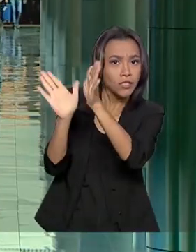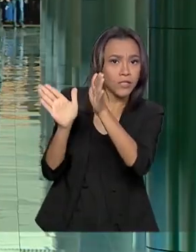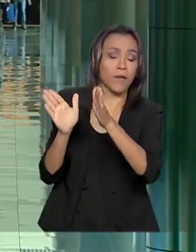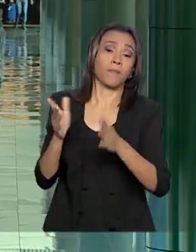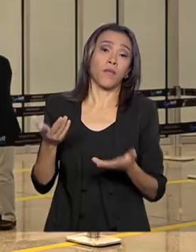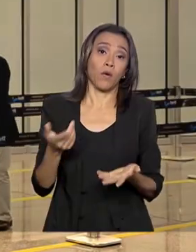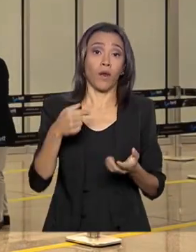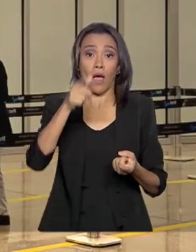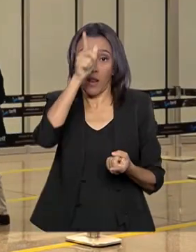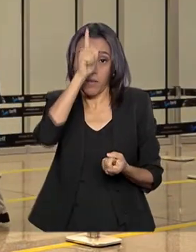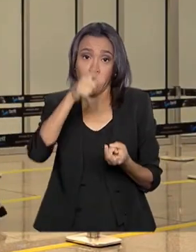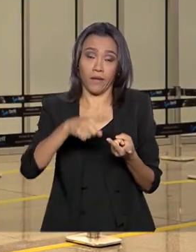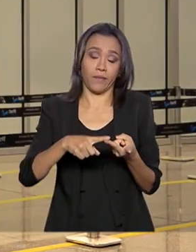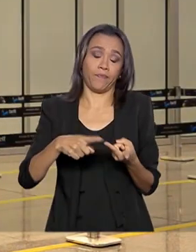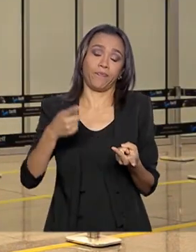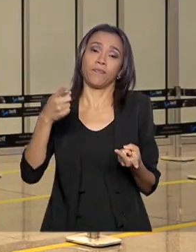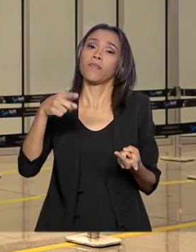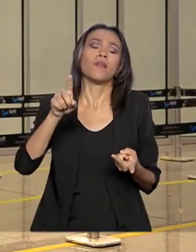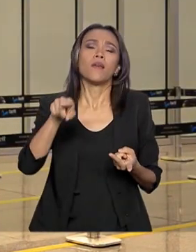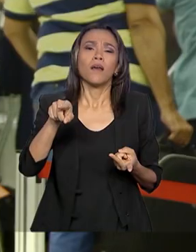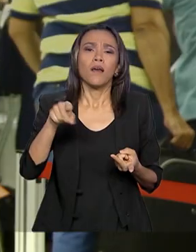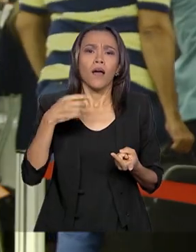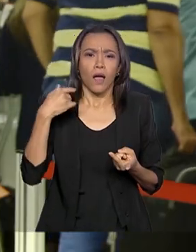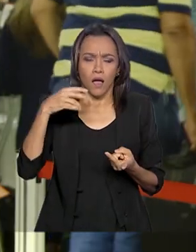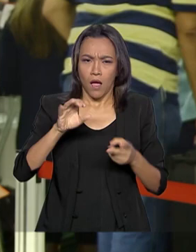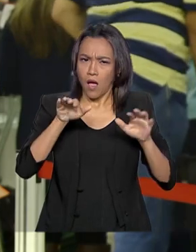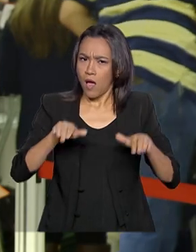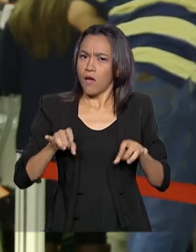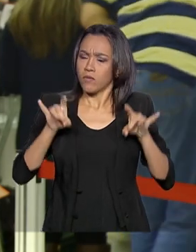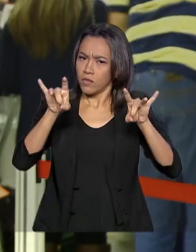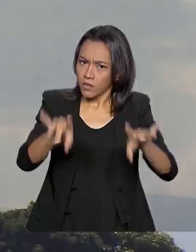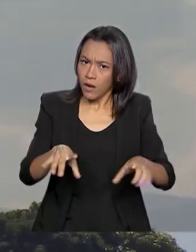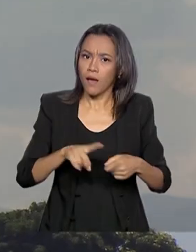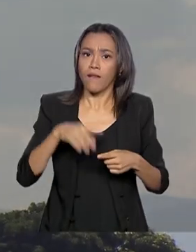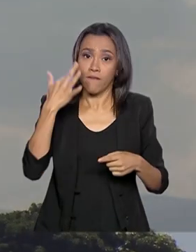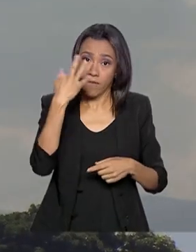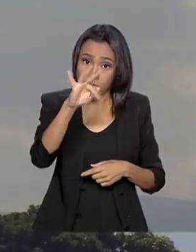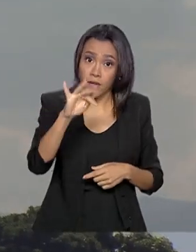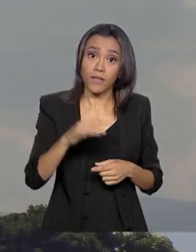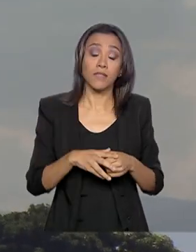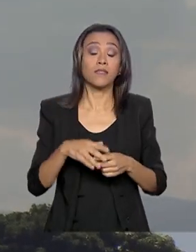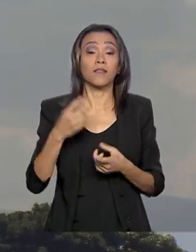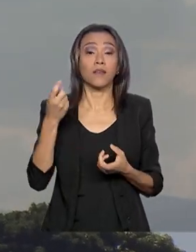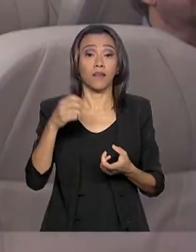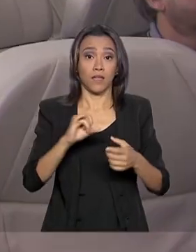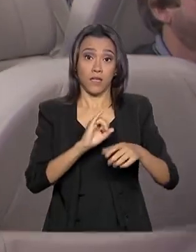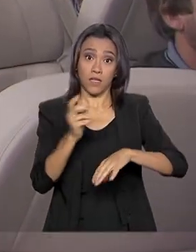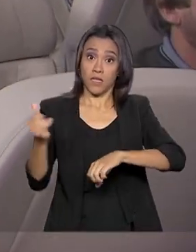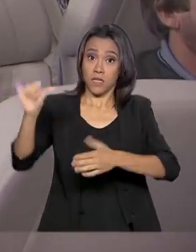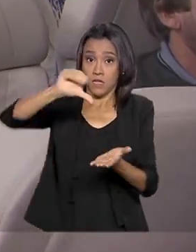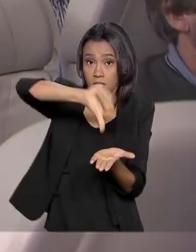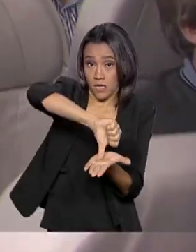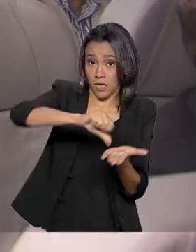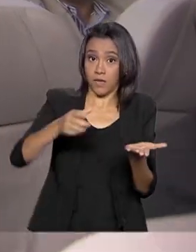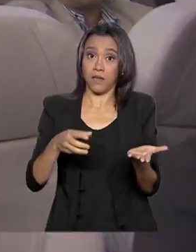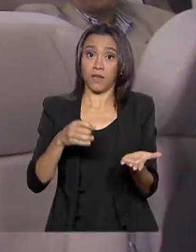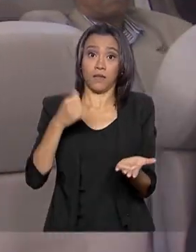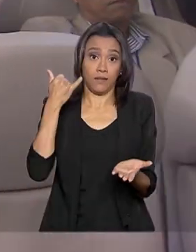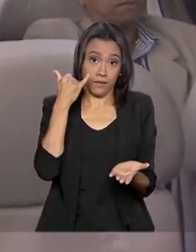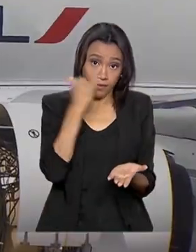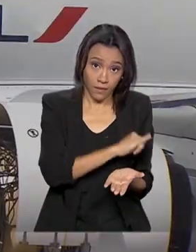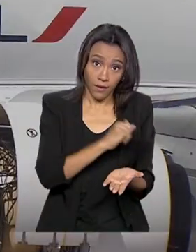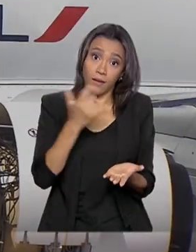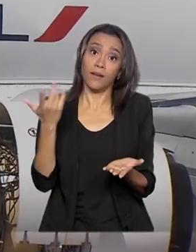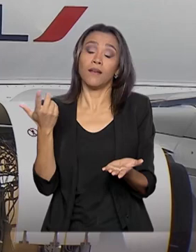Alemanha, Austrália, Emirados Árabes, Filipinas, França, Irã, Itália e Malásia passou a ser critério de